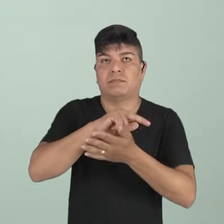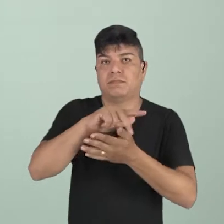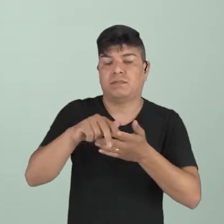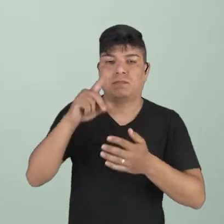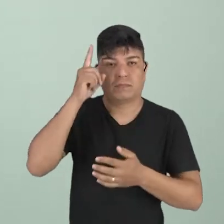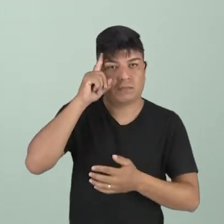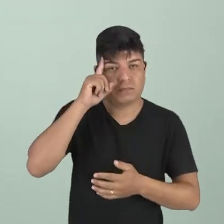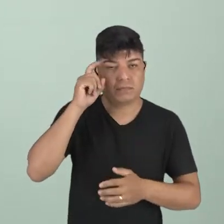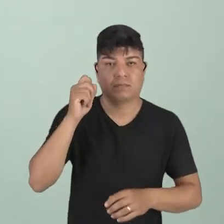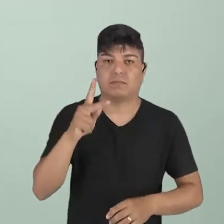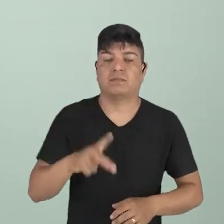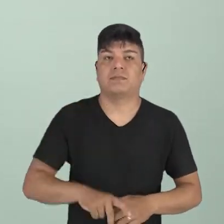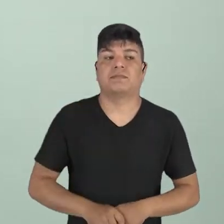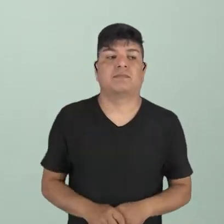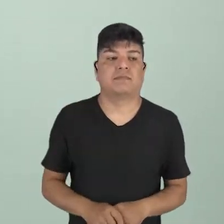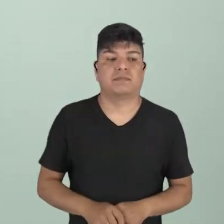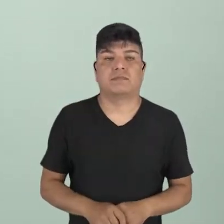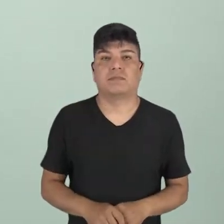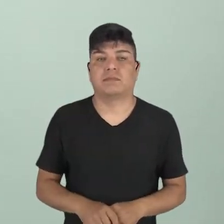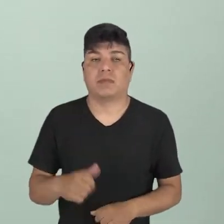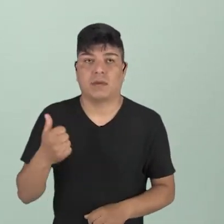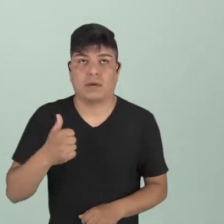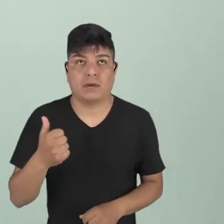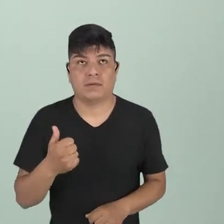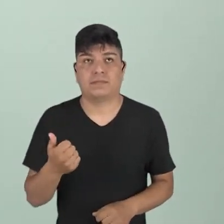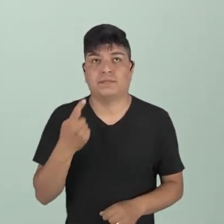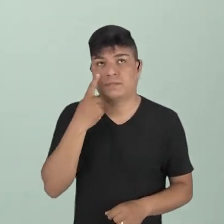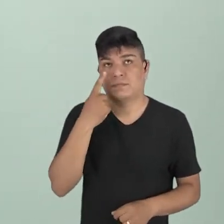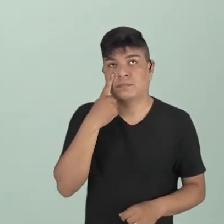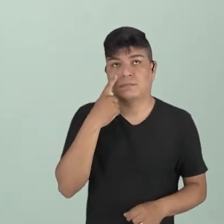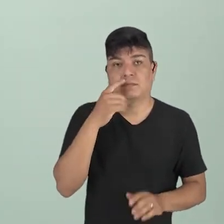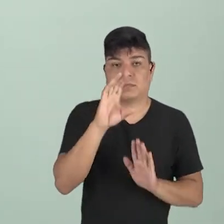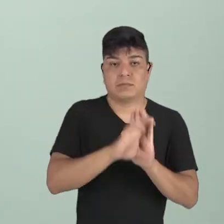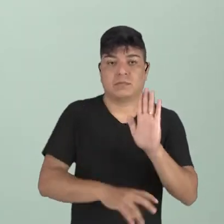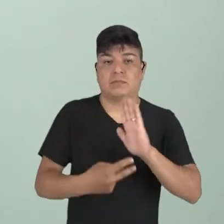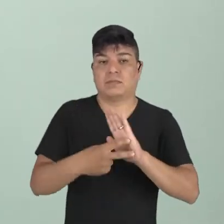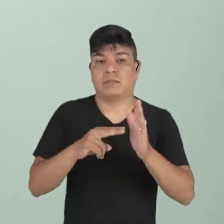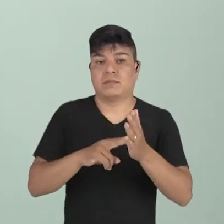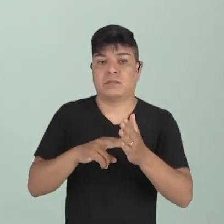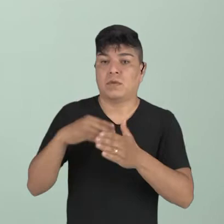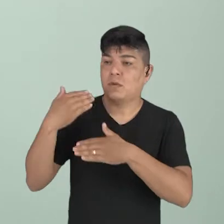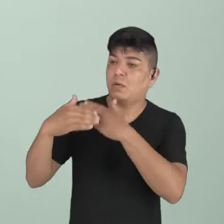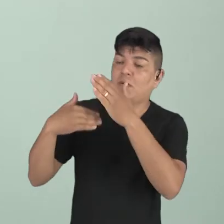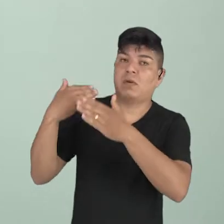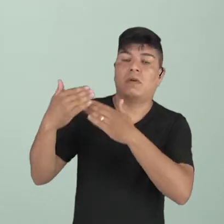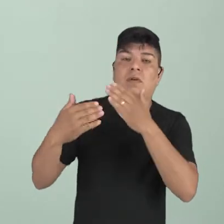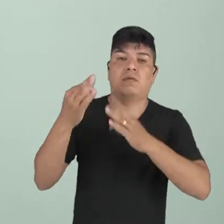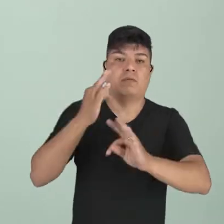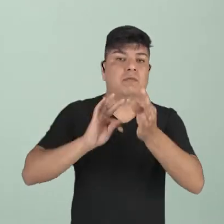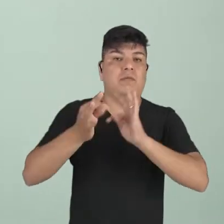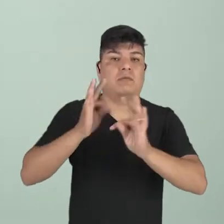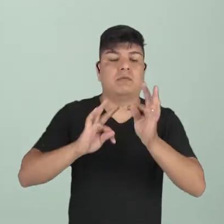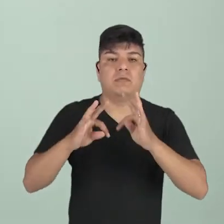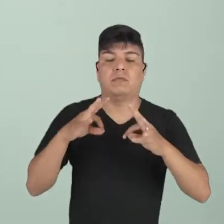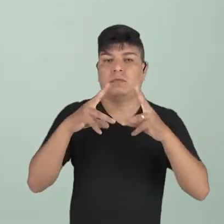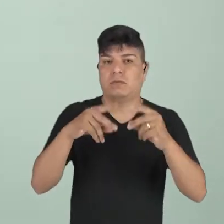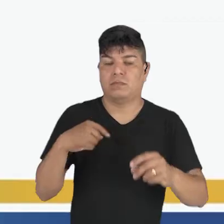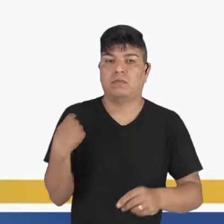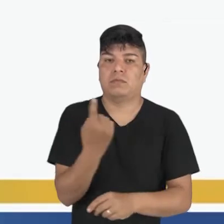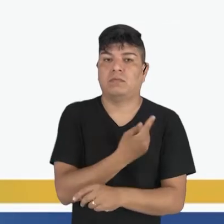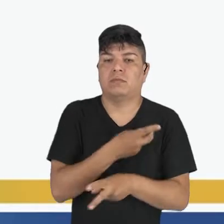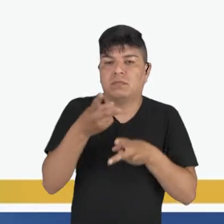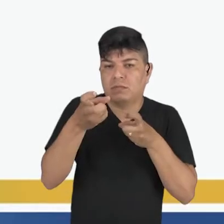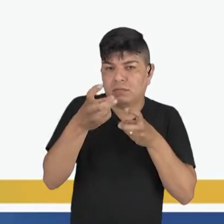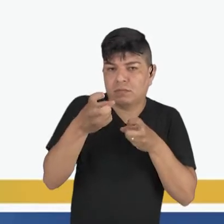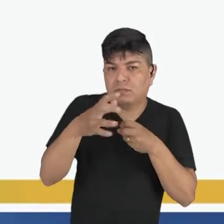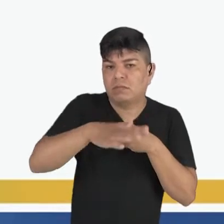do cotidiano, tá? Primeiramente, vamos aí conceituar o que é o avanço tecnológico, apesar de que todos nós temos aí uma